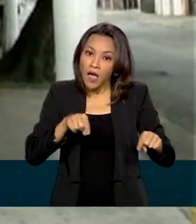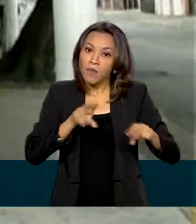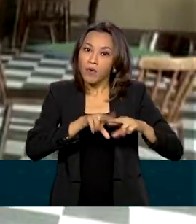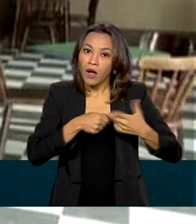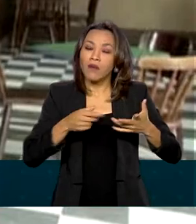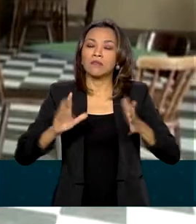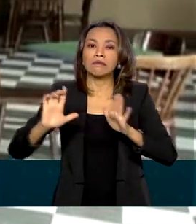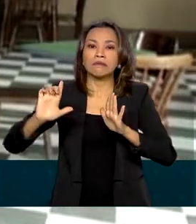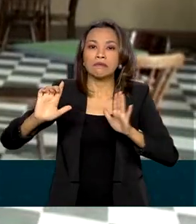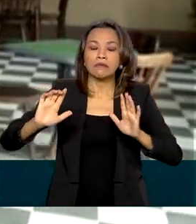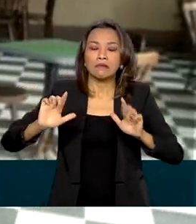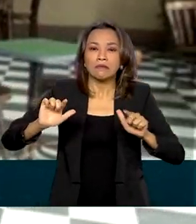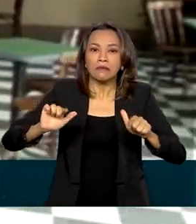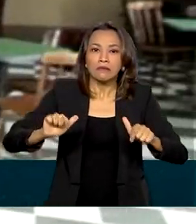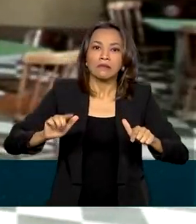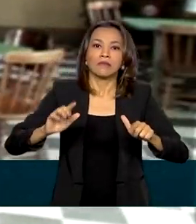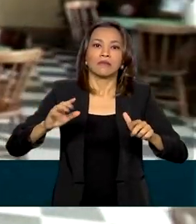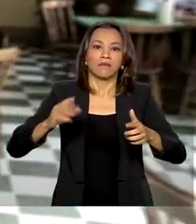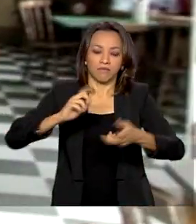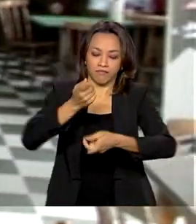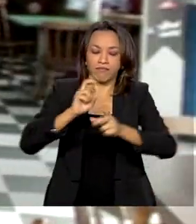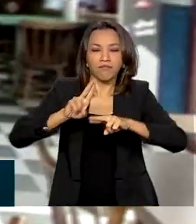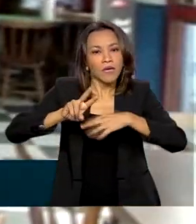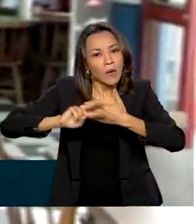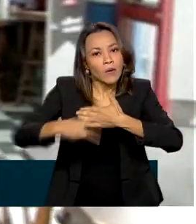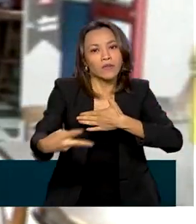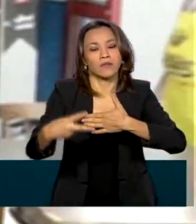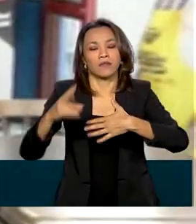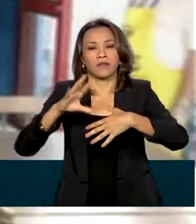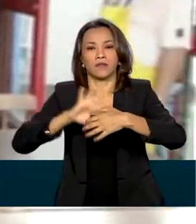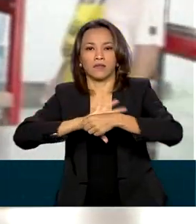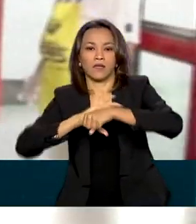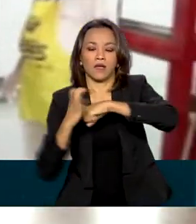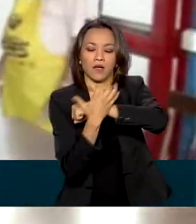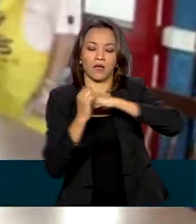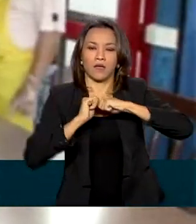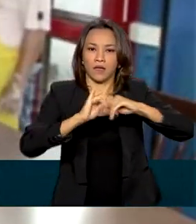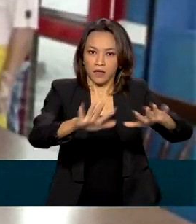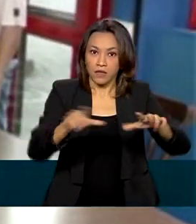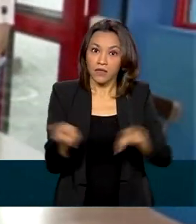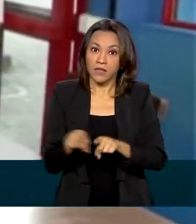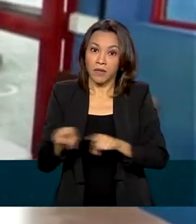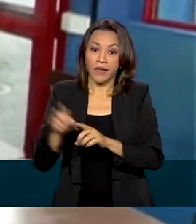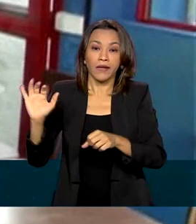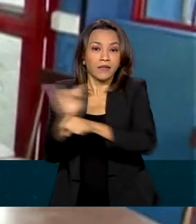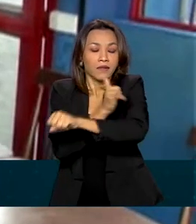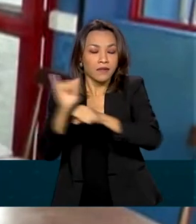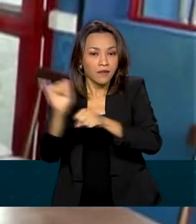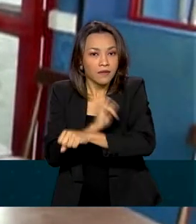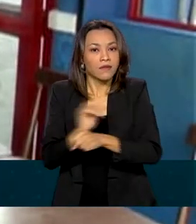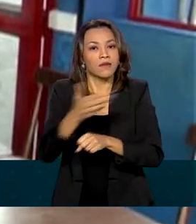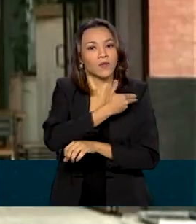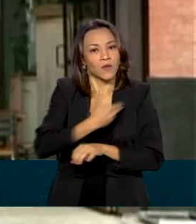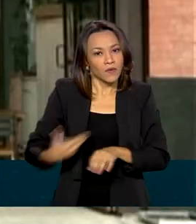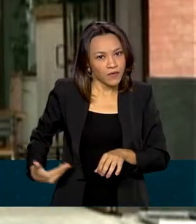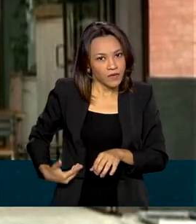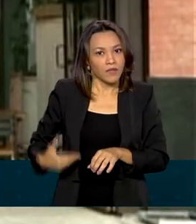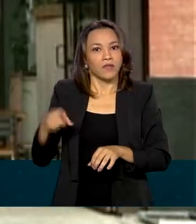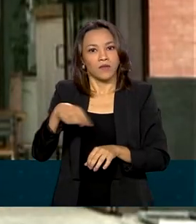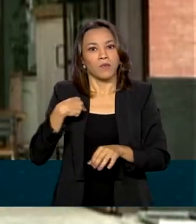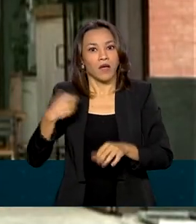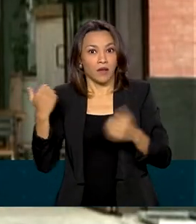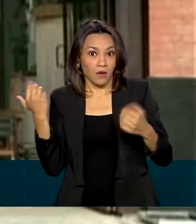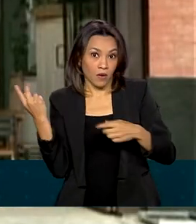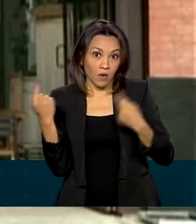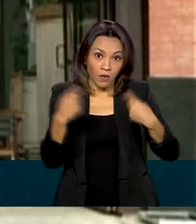economia após os impactos da Covid-19 e das medidas do governo para enfrentar a crise, como a